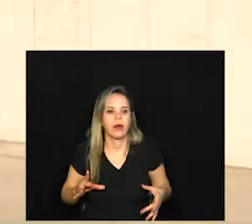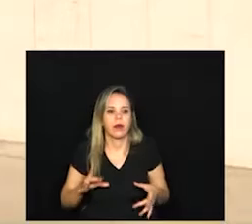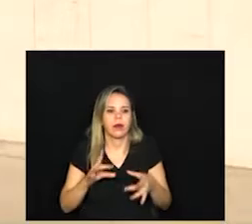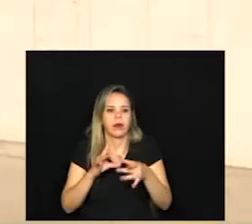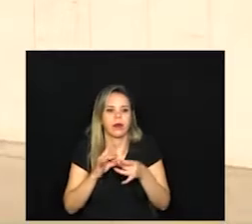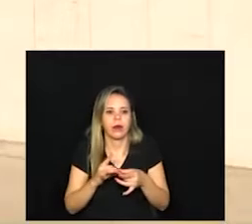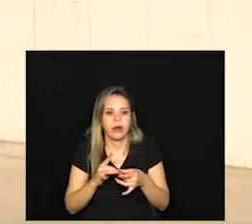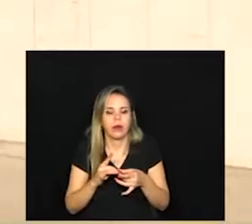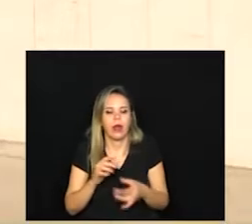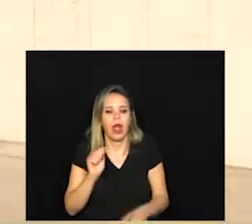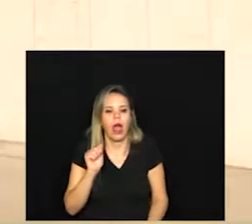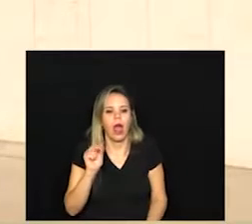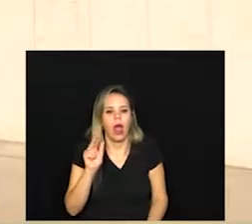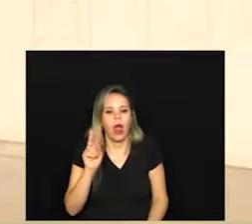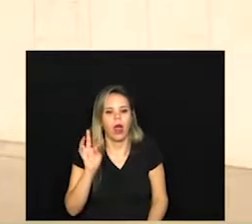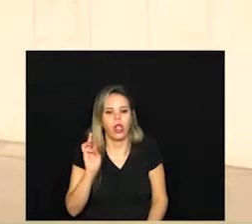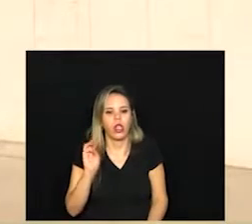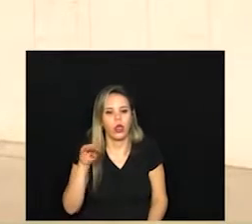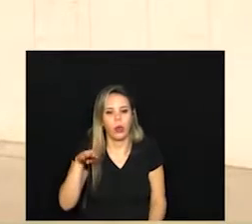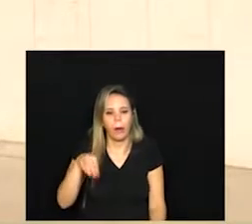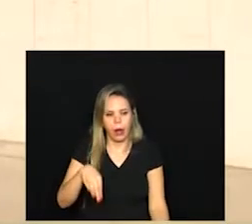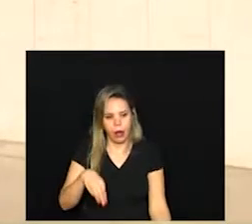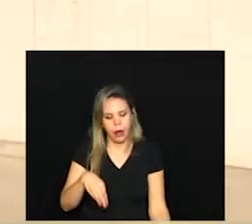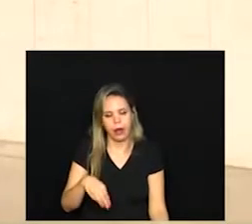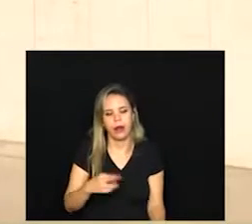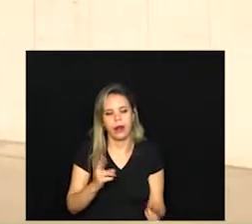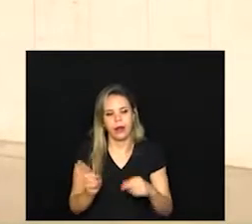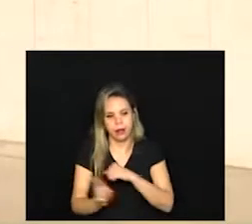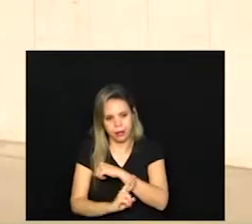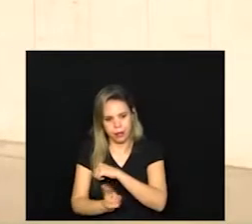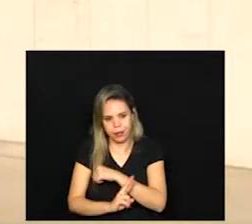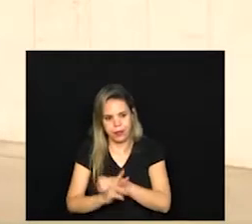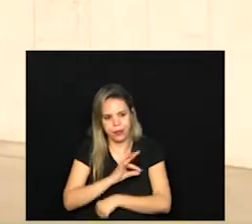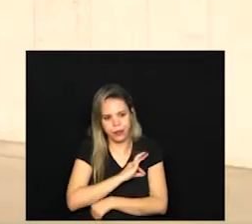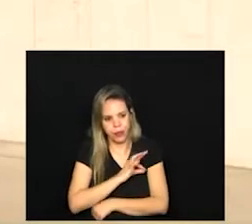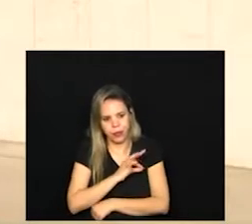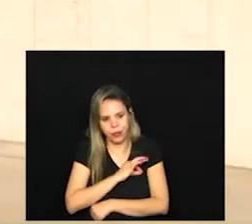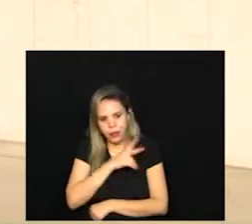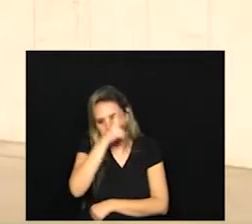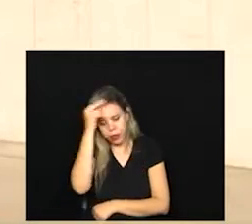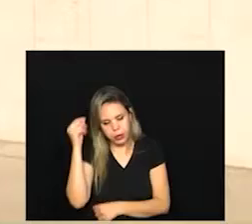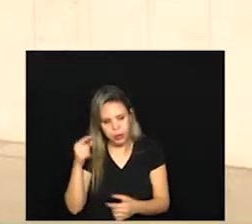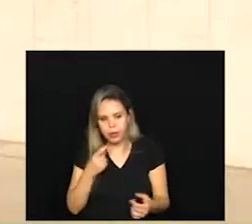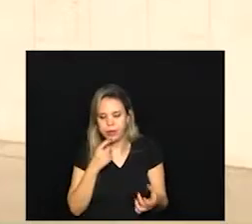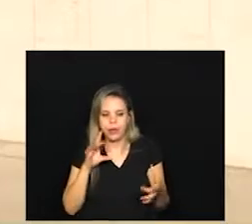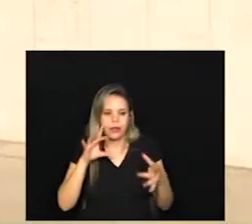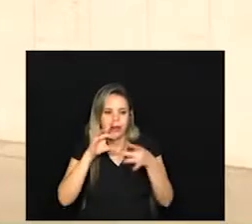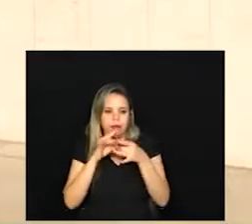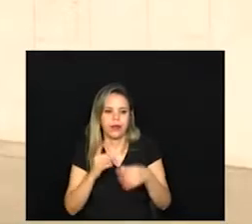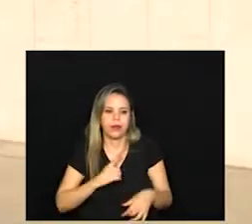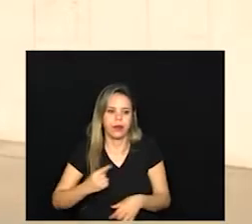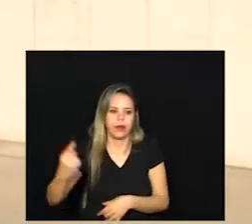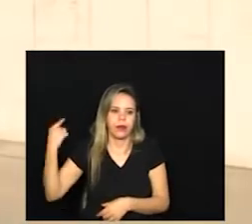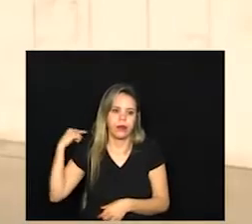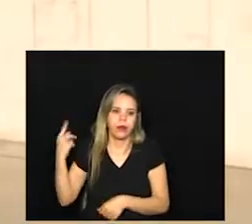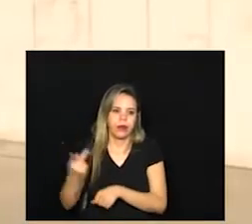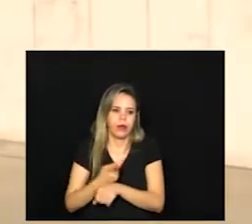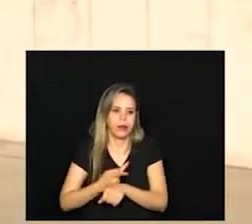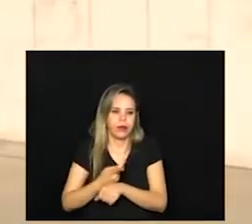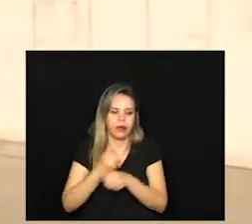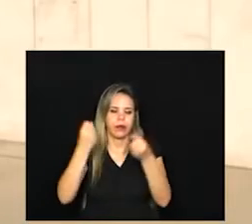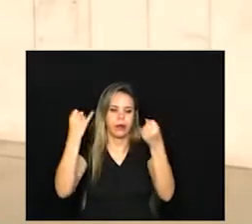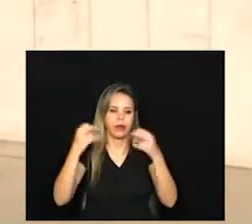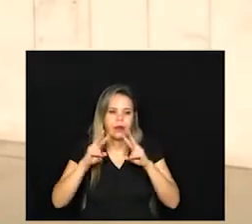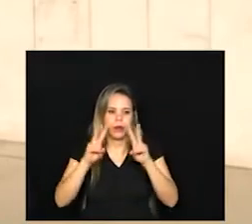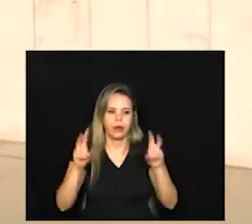da Autoban, Prefeitura de Campinas e a Polícia Rodoviária. Nós tínhamos, a Polícia Rodoviária, quando nos procurou, relatou